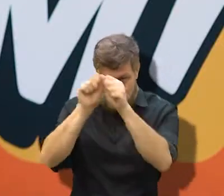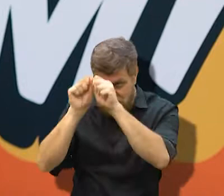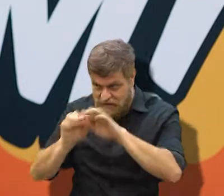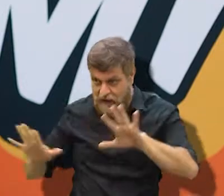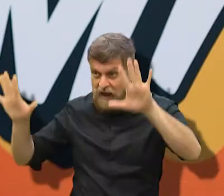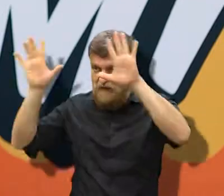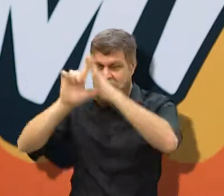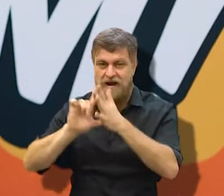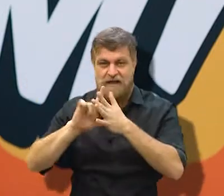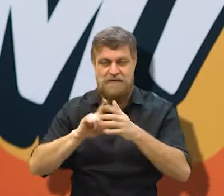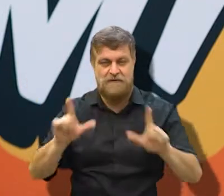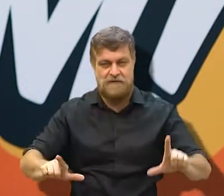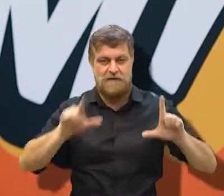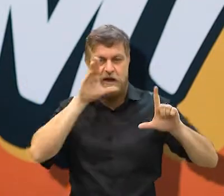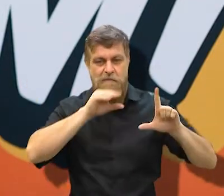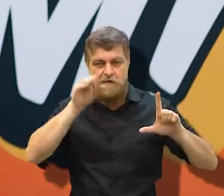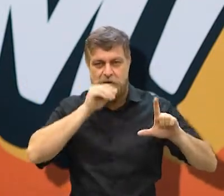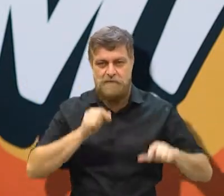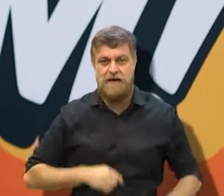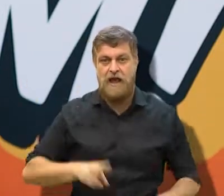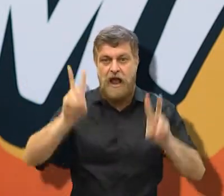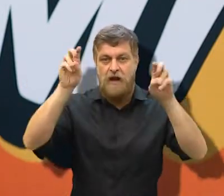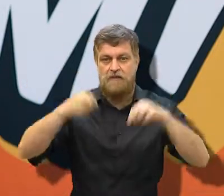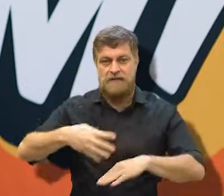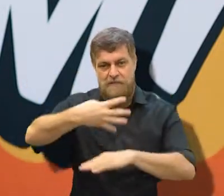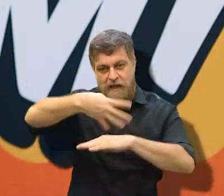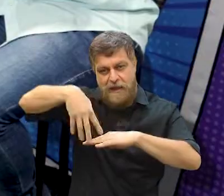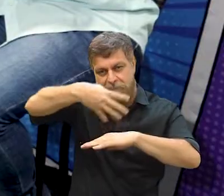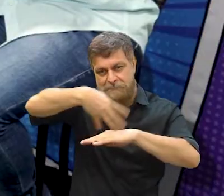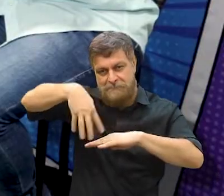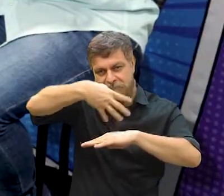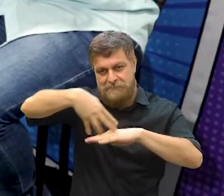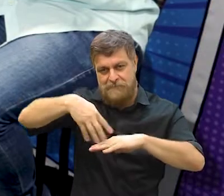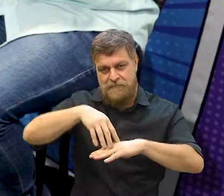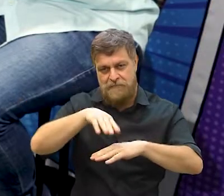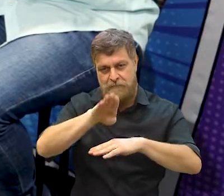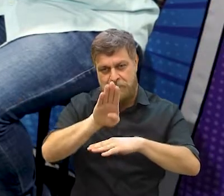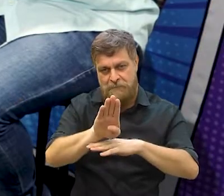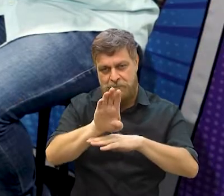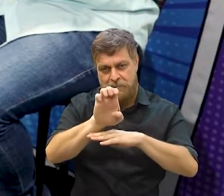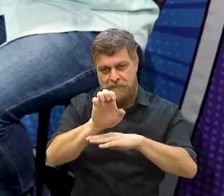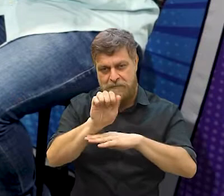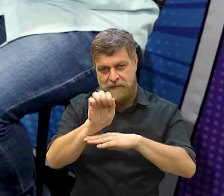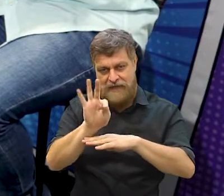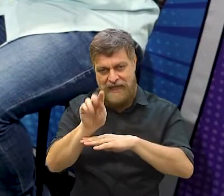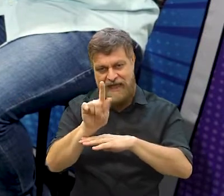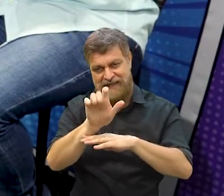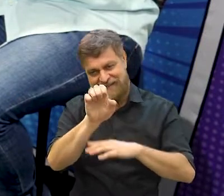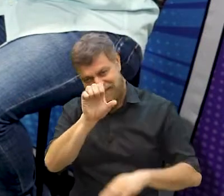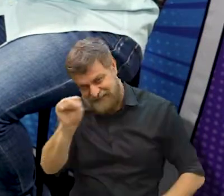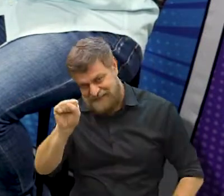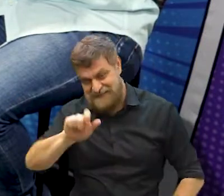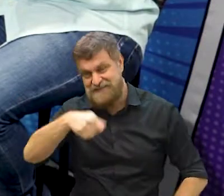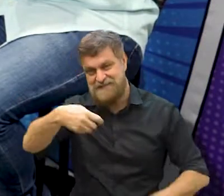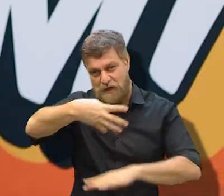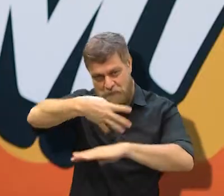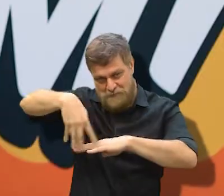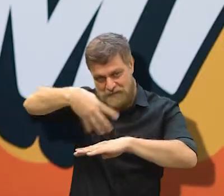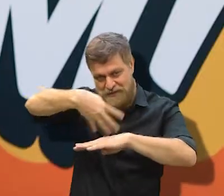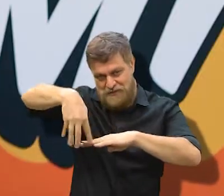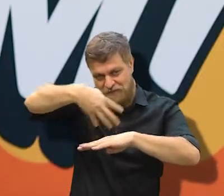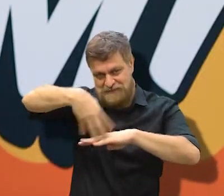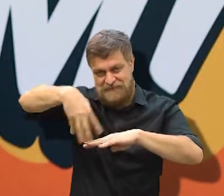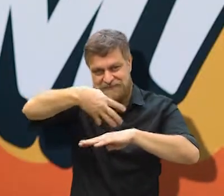Universo Épico, que daí quando ele voltar, a gente vai falar sobre Beatles, não é? Ótimo! Outra paixão minha, música e Beatles.